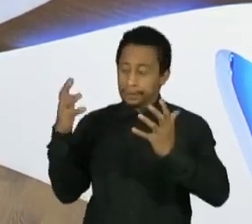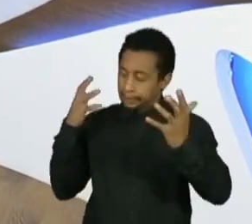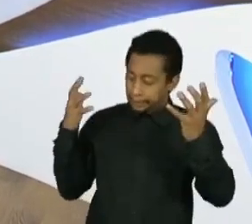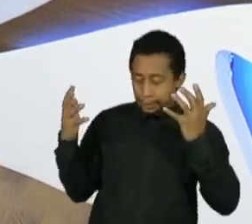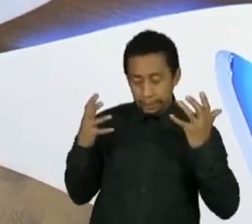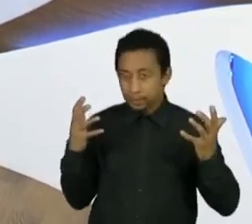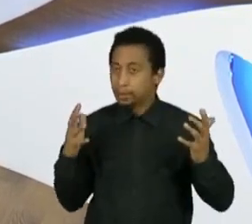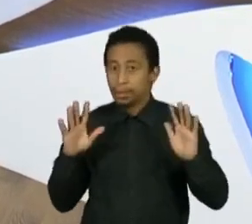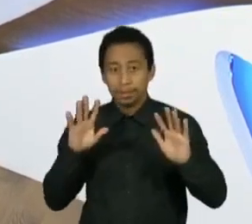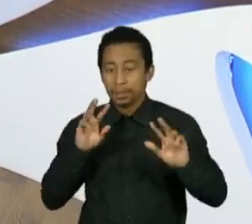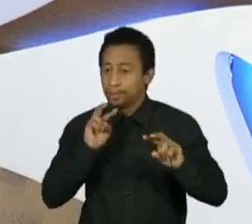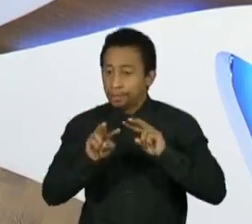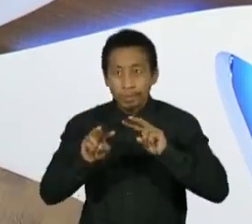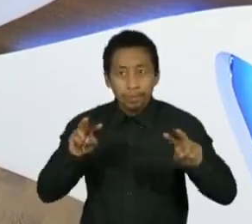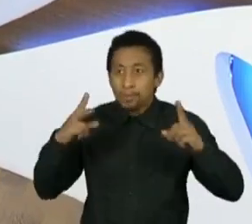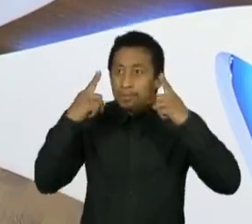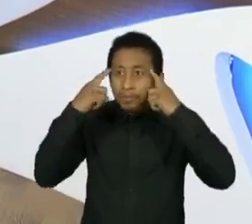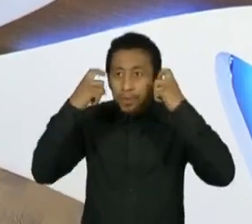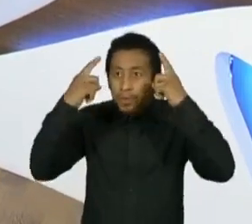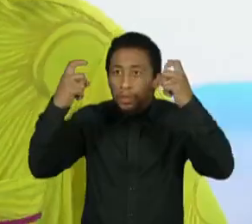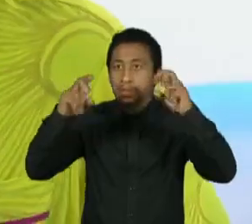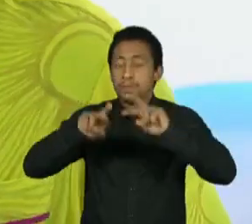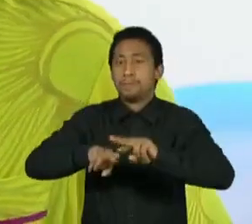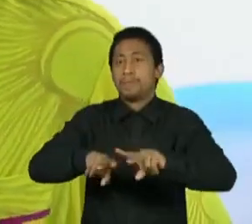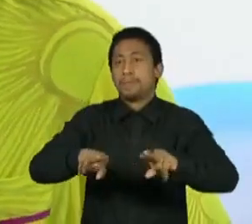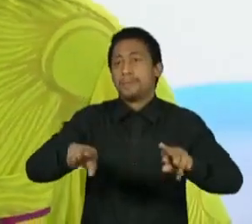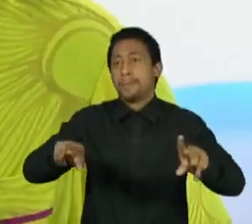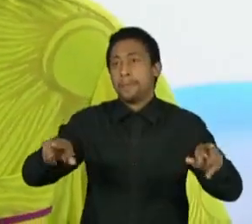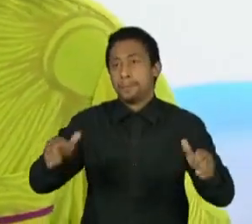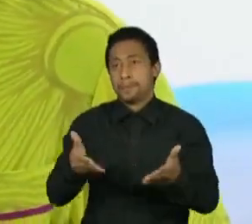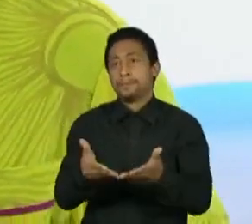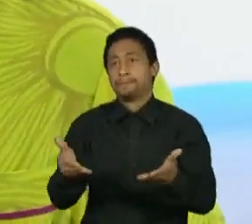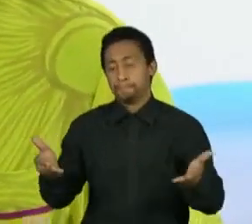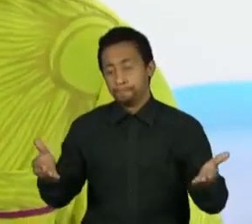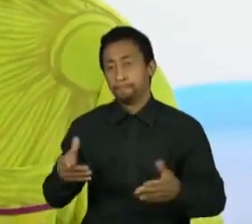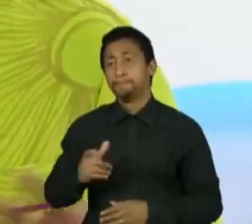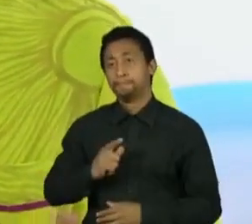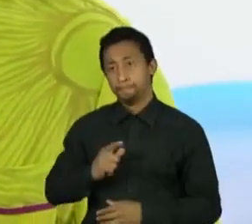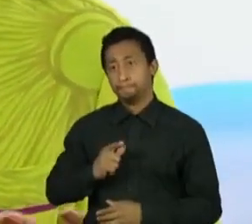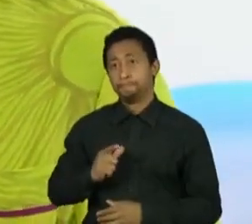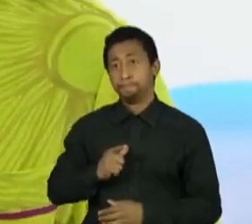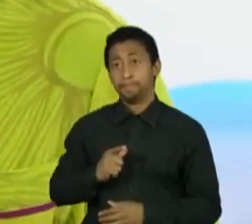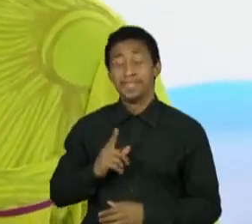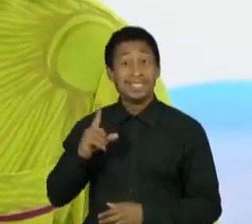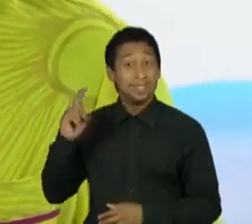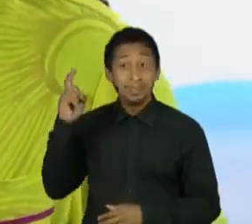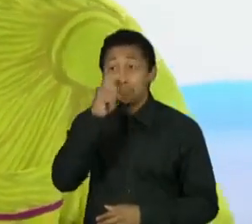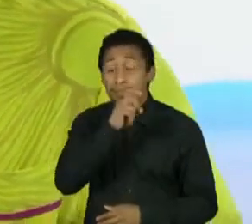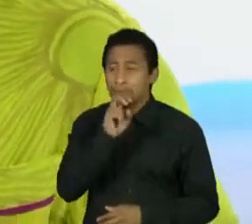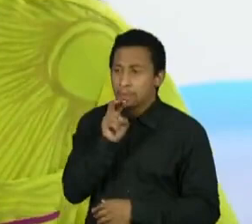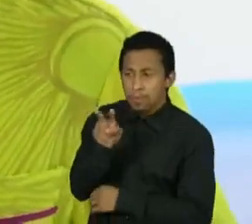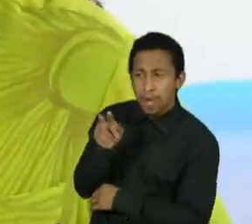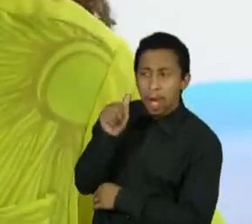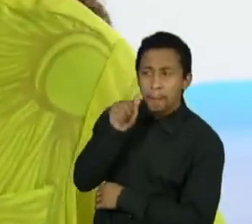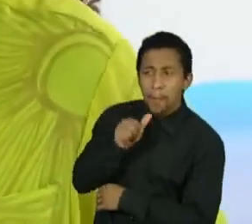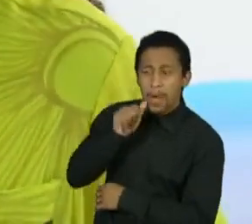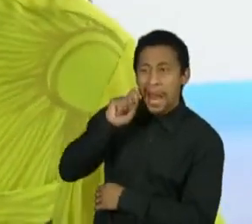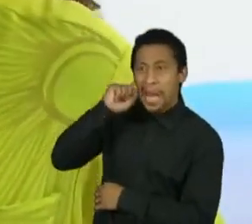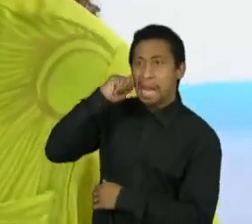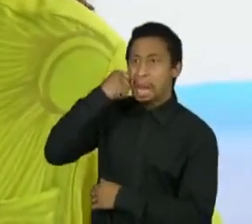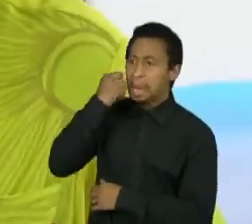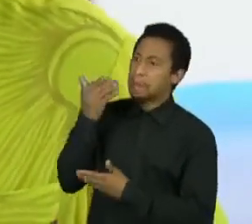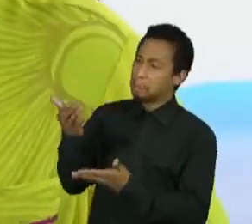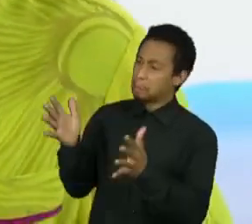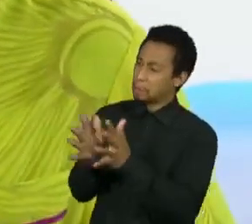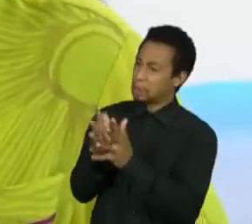de violências. E violências diversas, né? É difícil a gente ter mulheres negras que a gente olha e fala assim, nossa, a Cris, apresentadora,